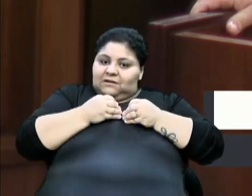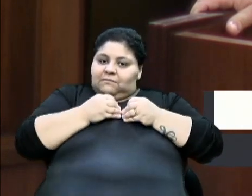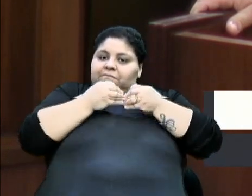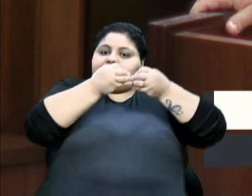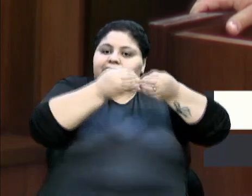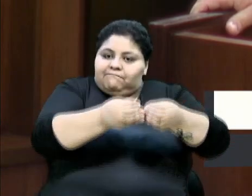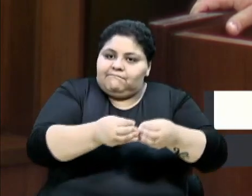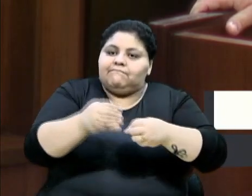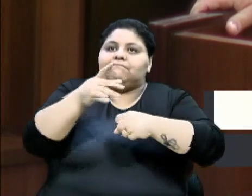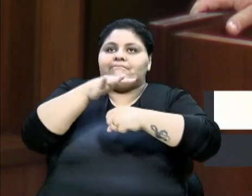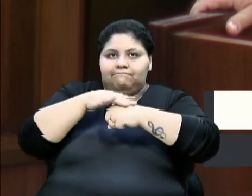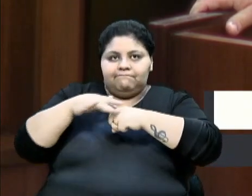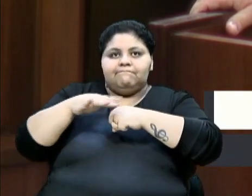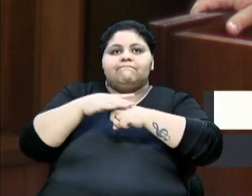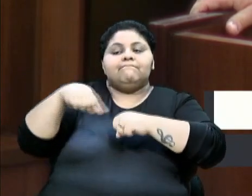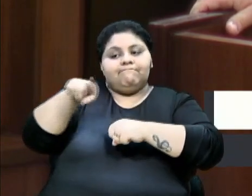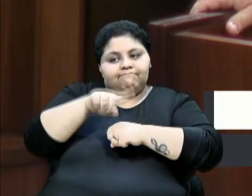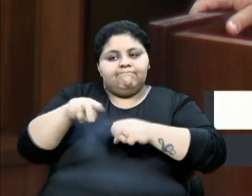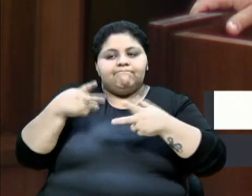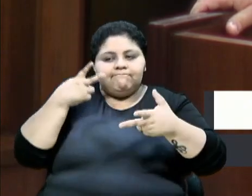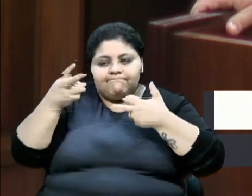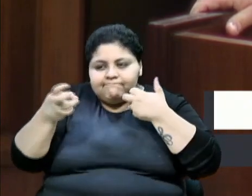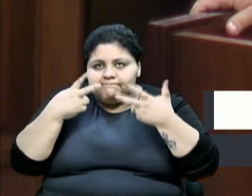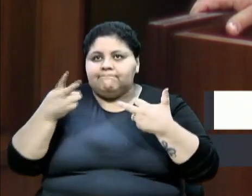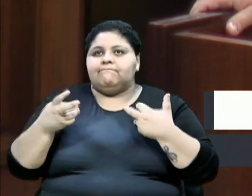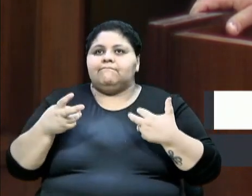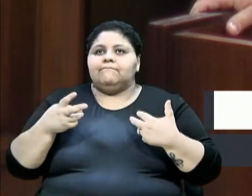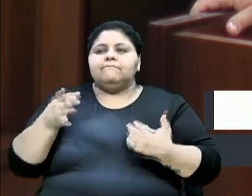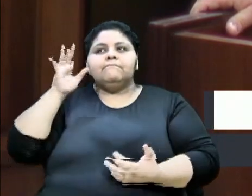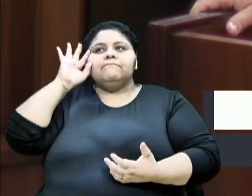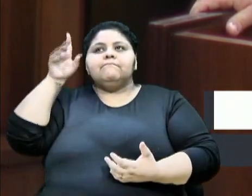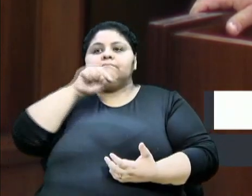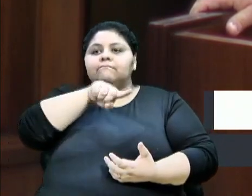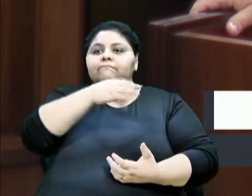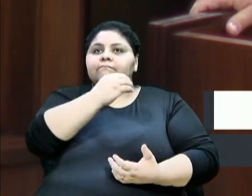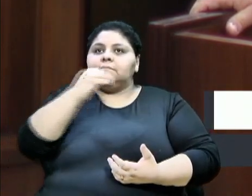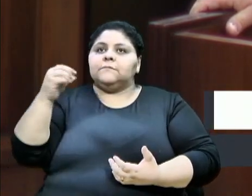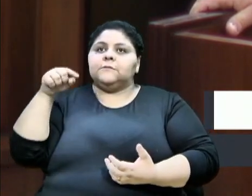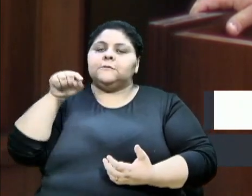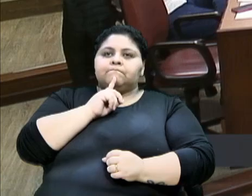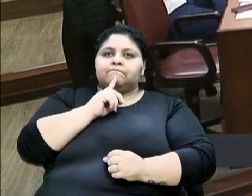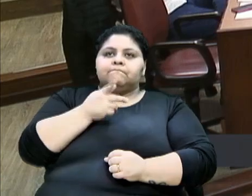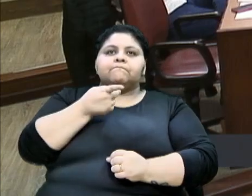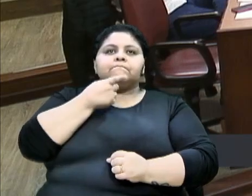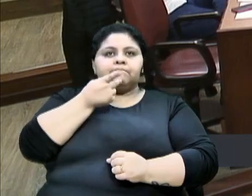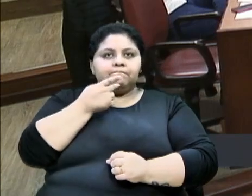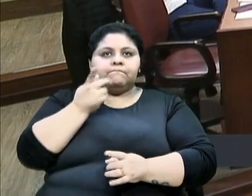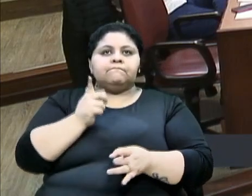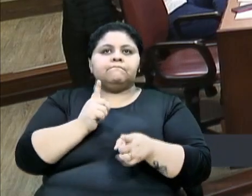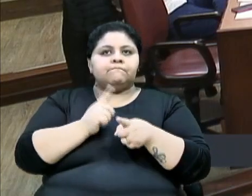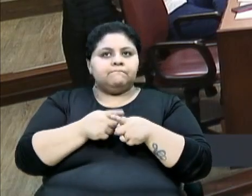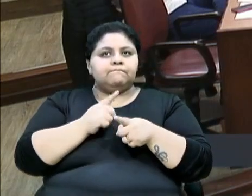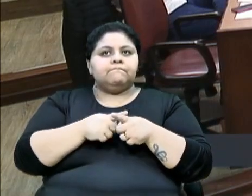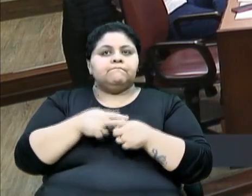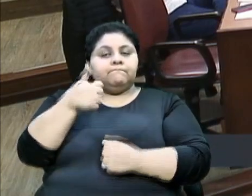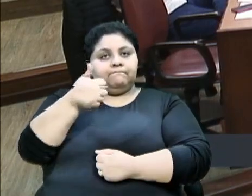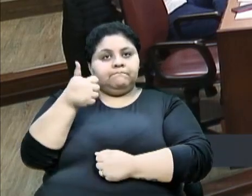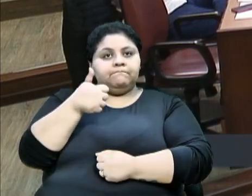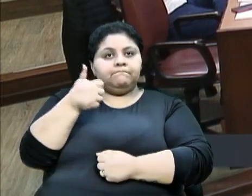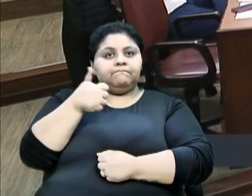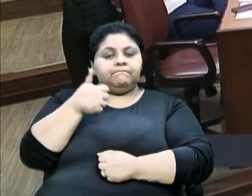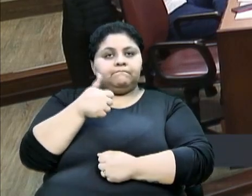Nós estamos vendo uma crise financeira no nosso município. Eu acho que tratar de animais é tratar de saúde pública. Mas nós